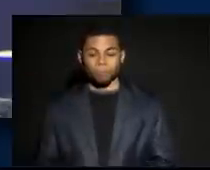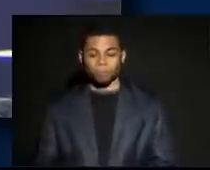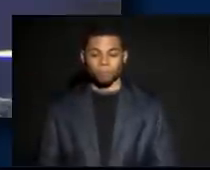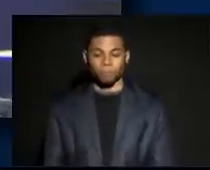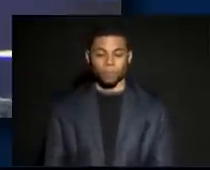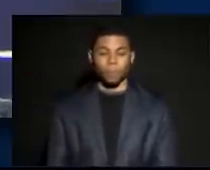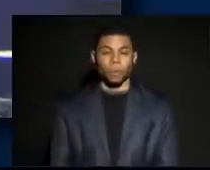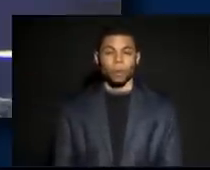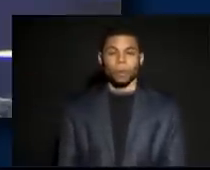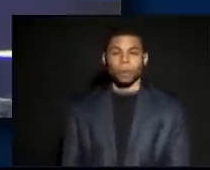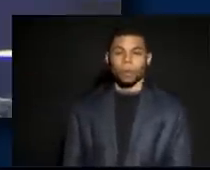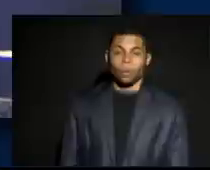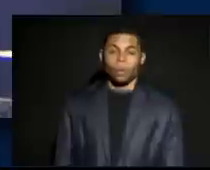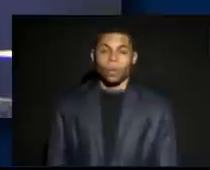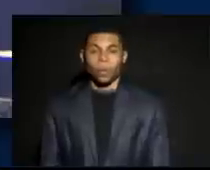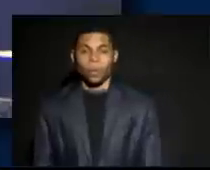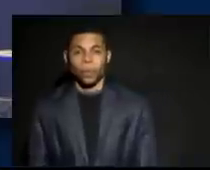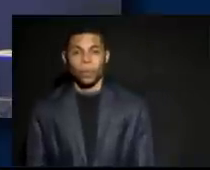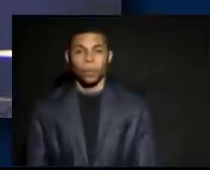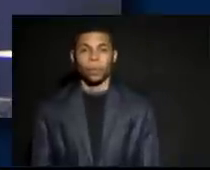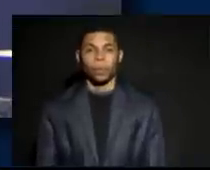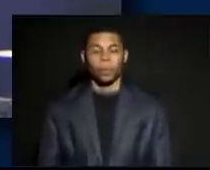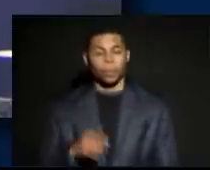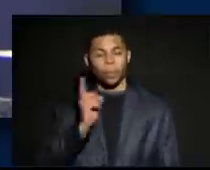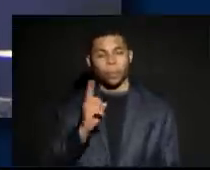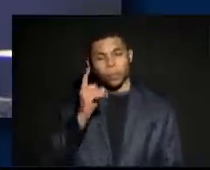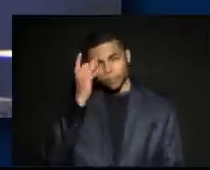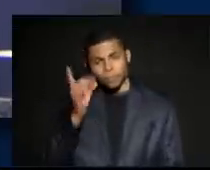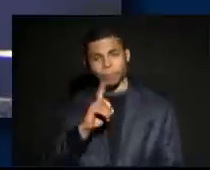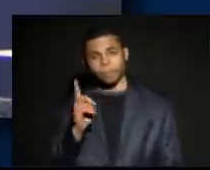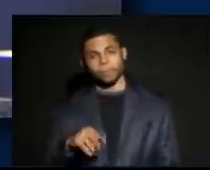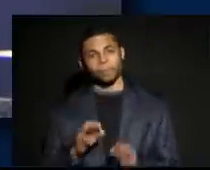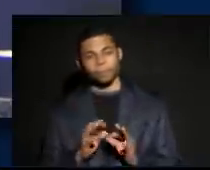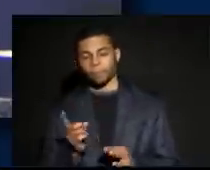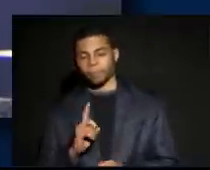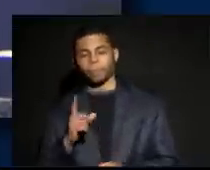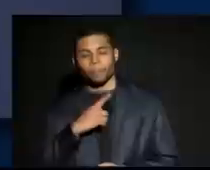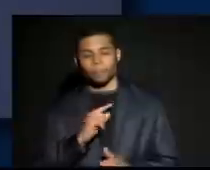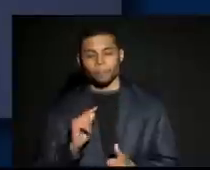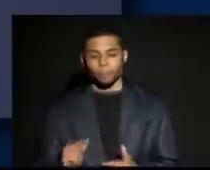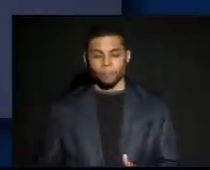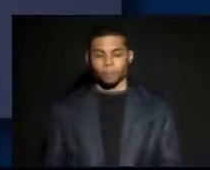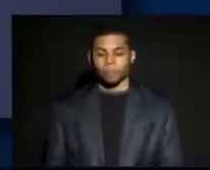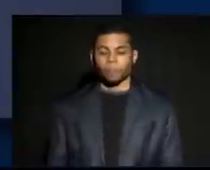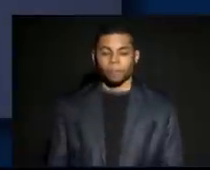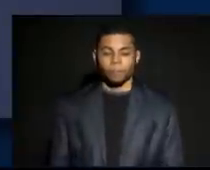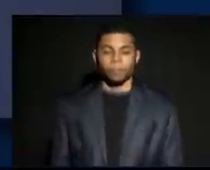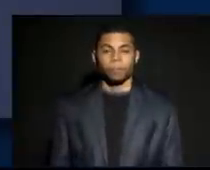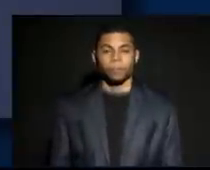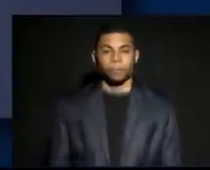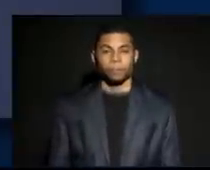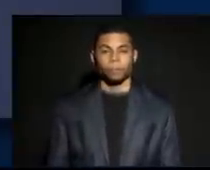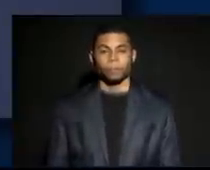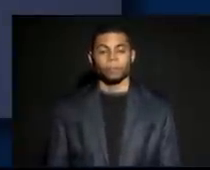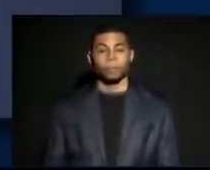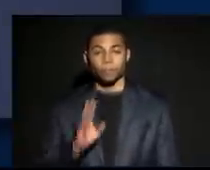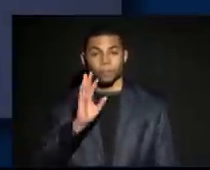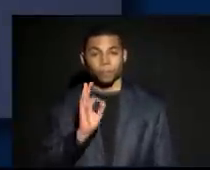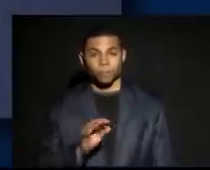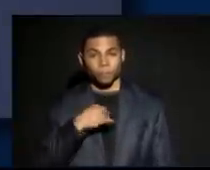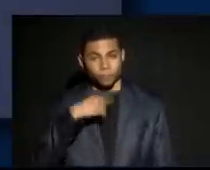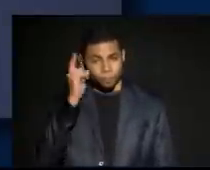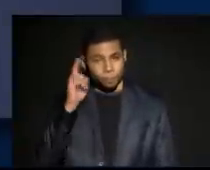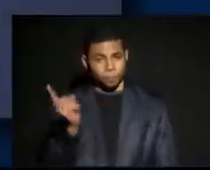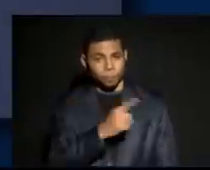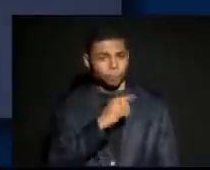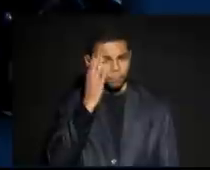desenvolvido lá então nesse sentido acho que não é uma transição simples a gente vai ter bastante volatilidade é porque eu não sei se esse a maioria